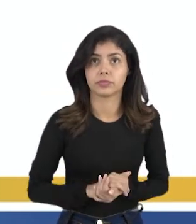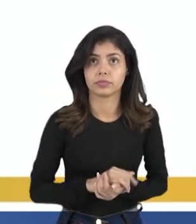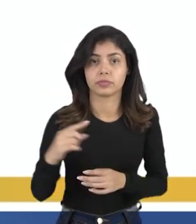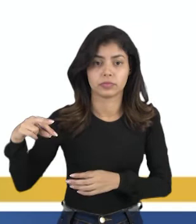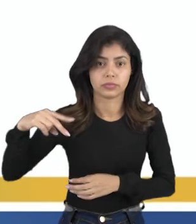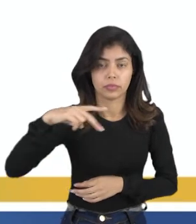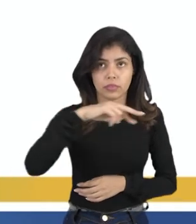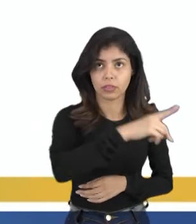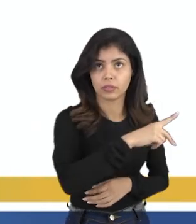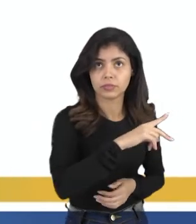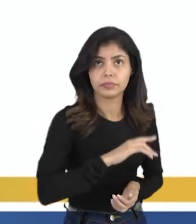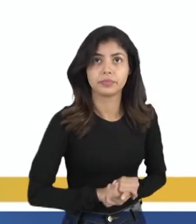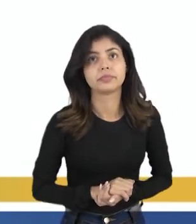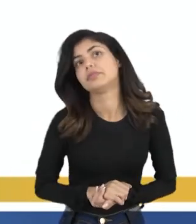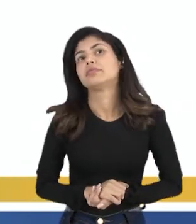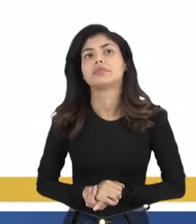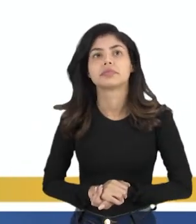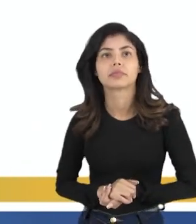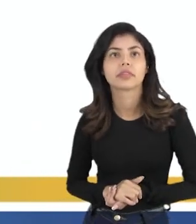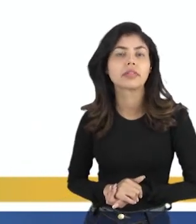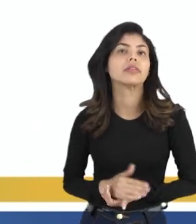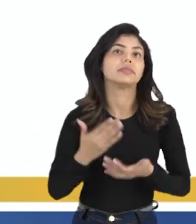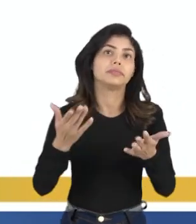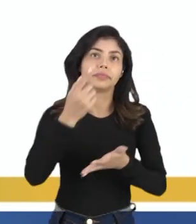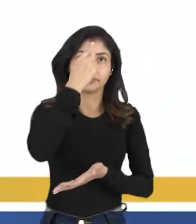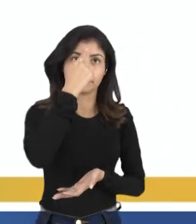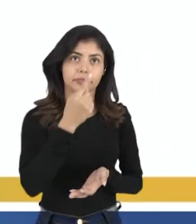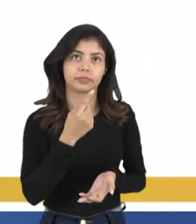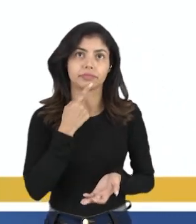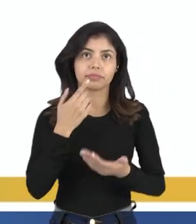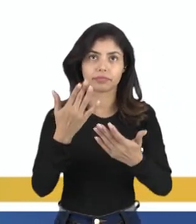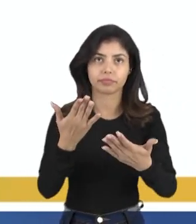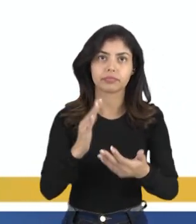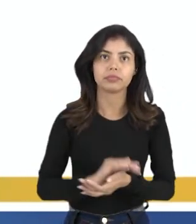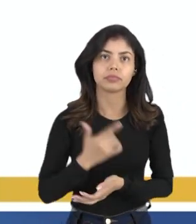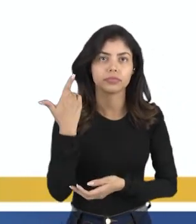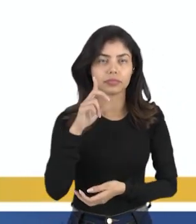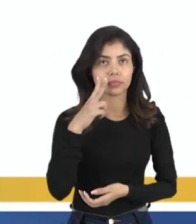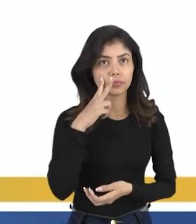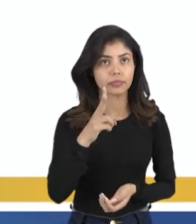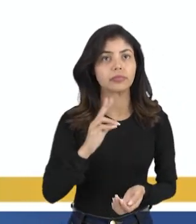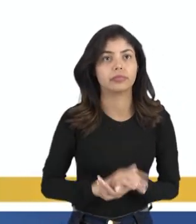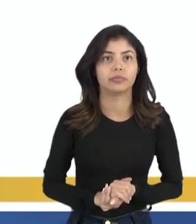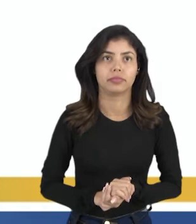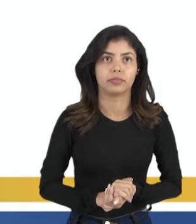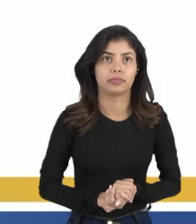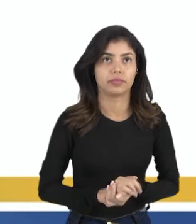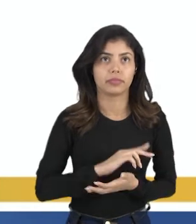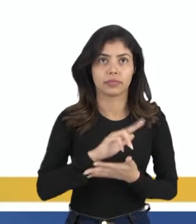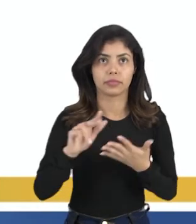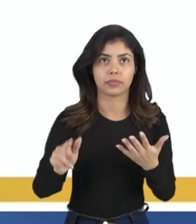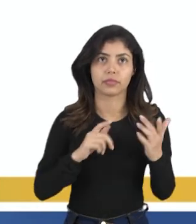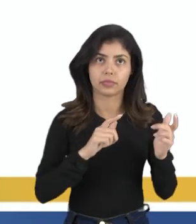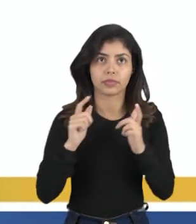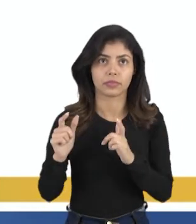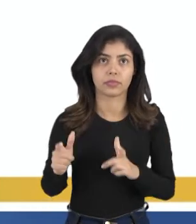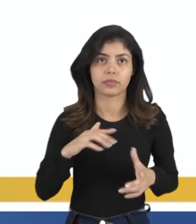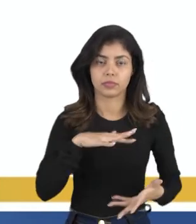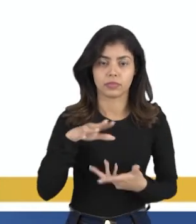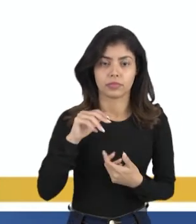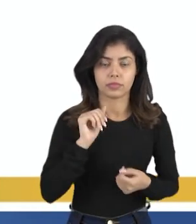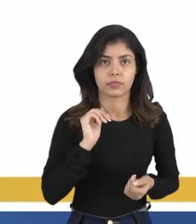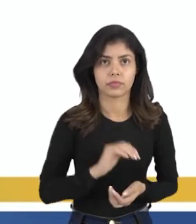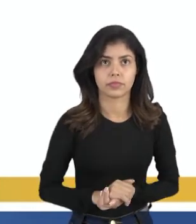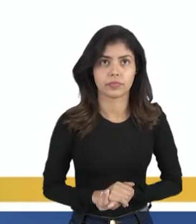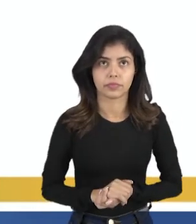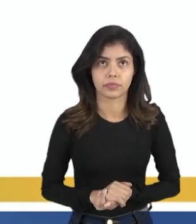músicos atravessando a faixa de pedestre. E aí a imagem icônica que vocês conseguem ver reproduzida em vários locais do mundo, inclusive, como